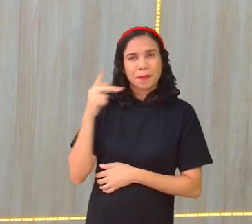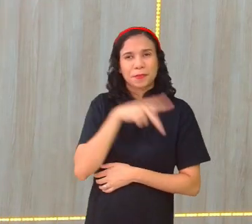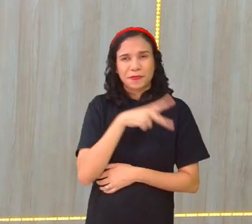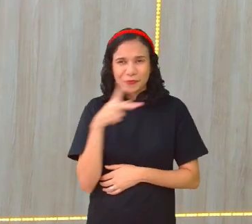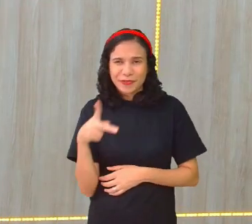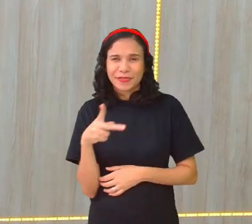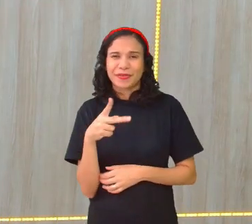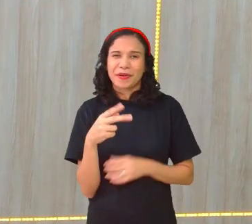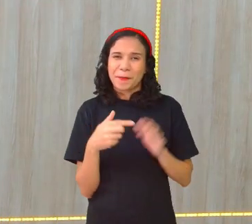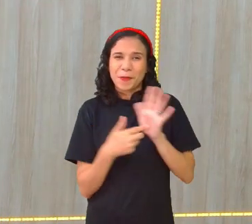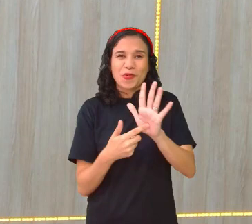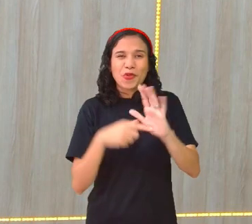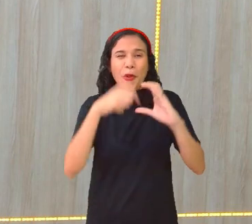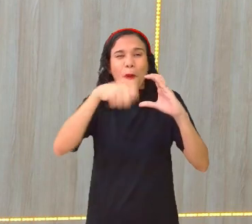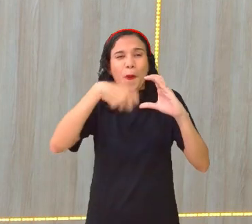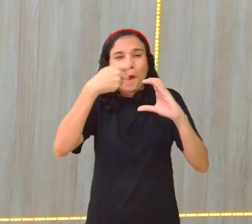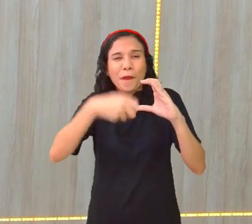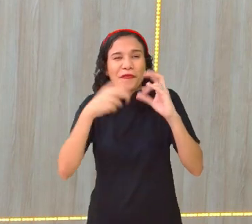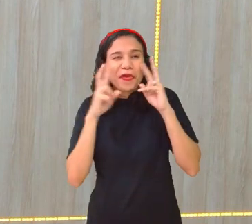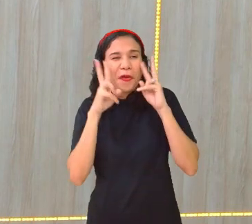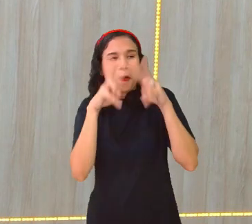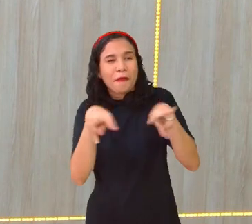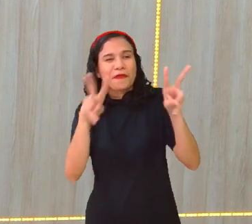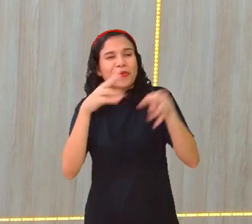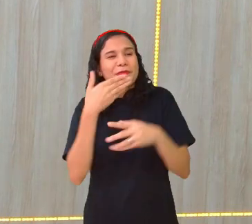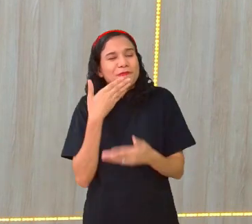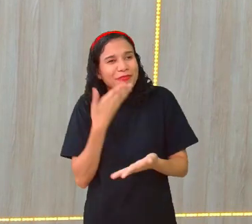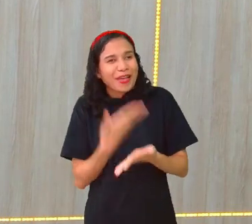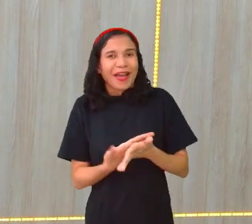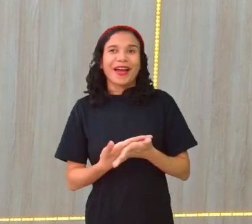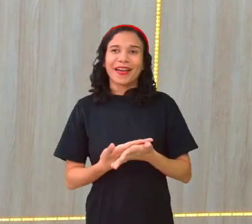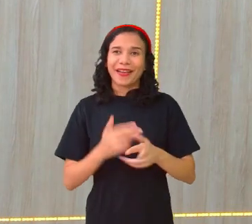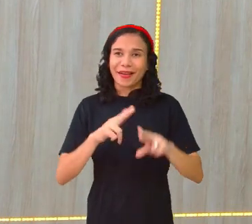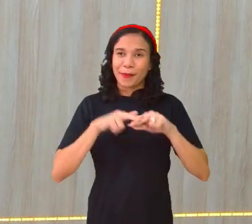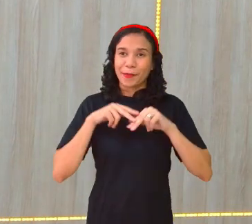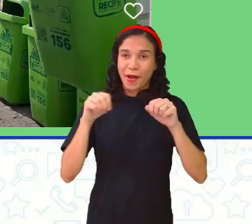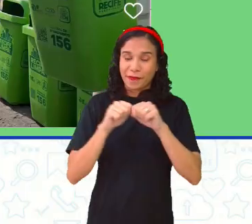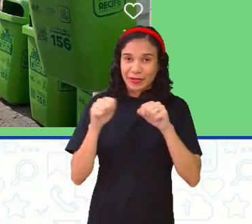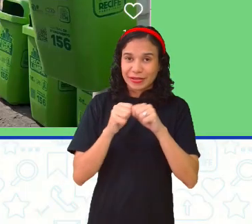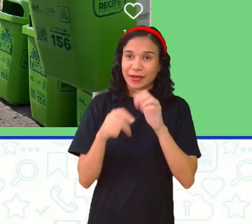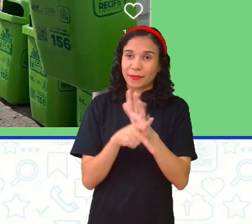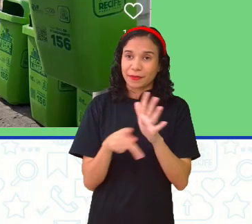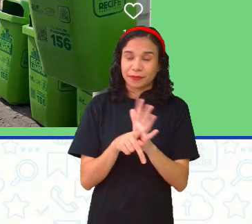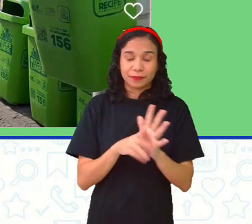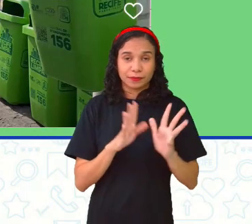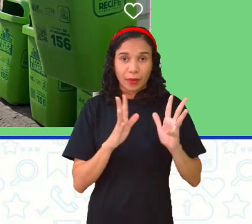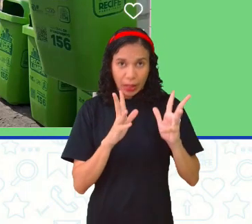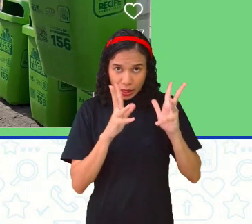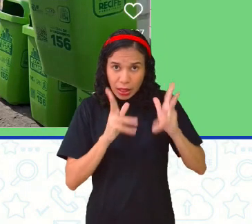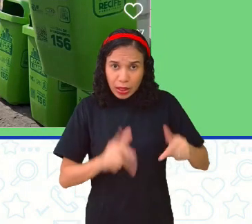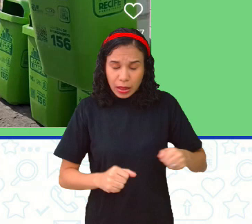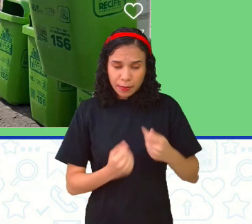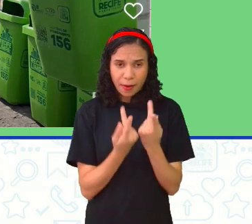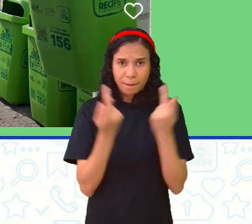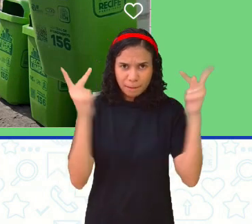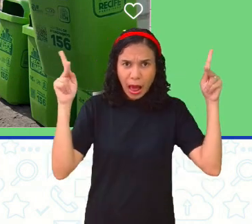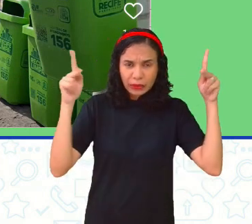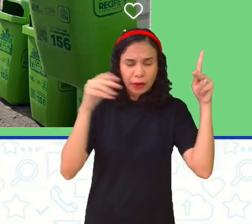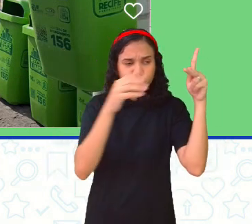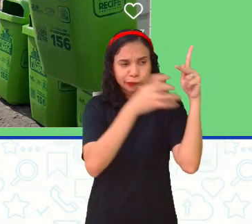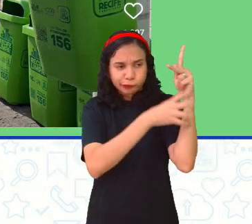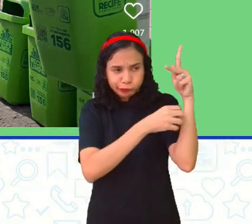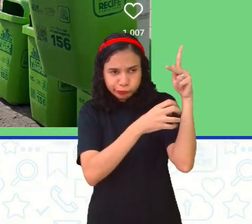um vídeo aí, eu me encantei com aquele vídeo da Prefeitura do Recife. Então, está fazendo a parte de capinação, de limpeza